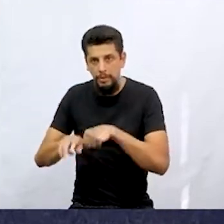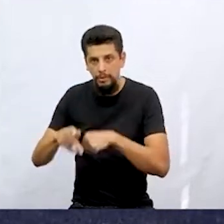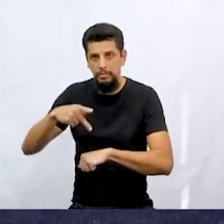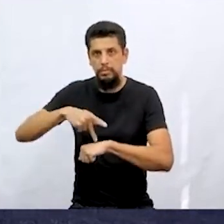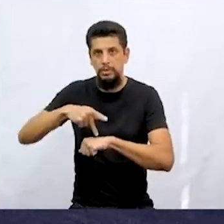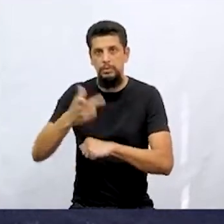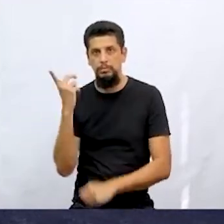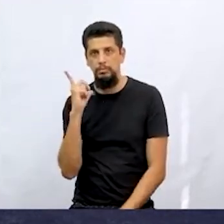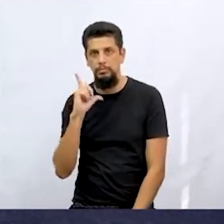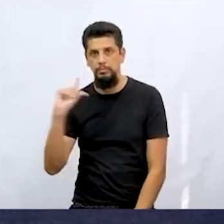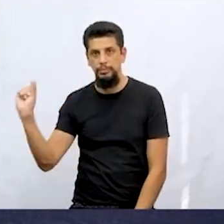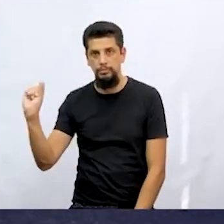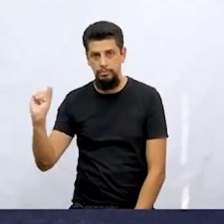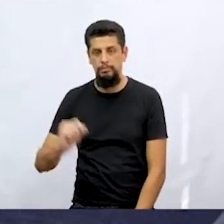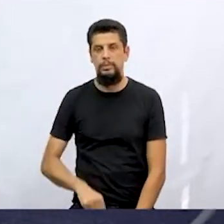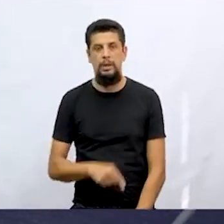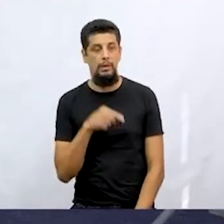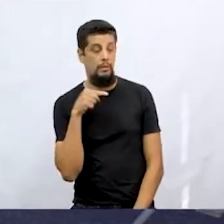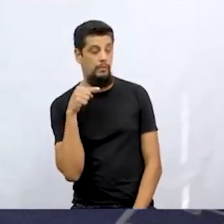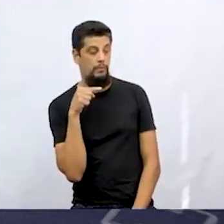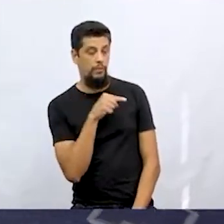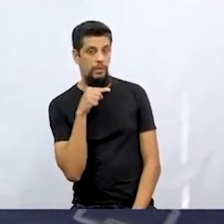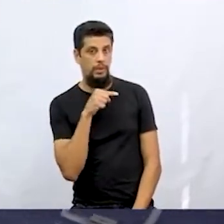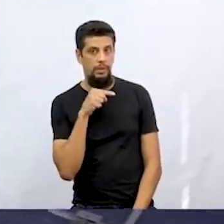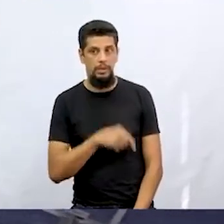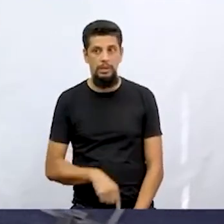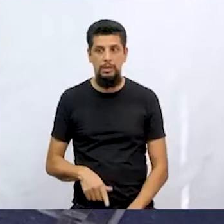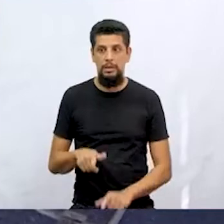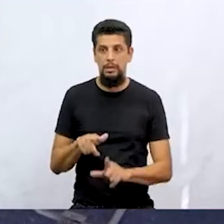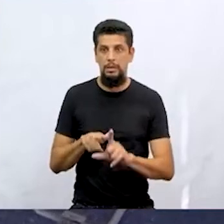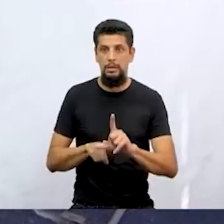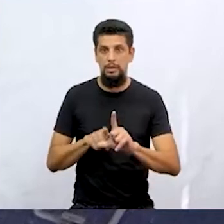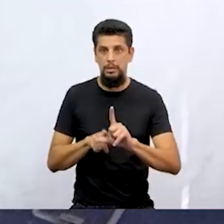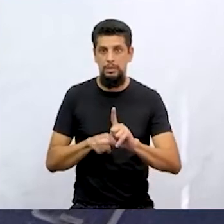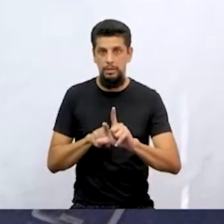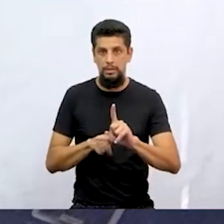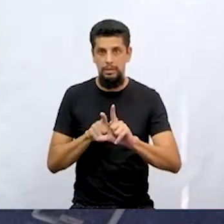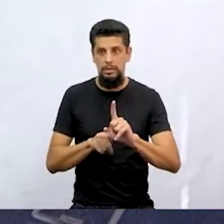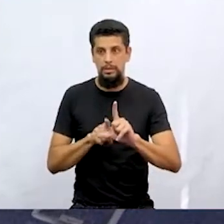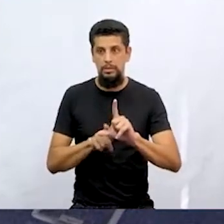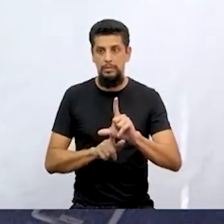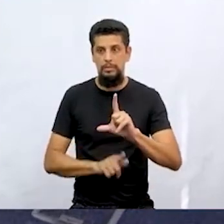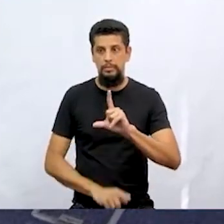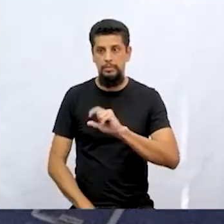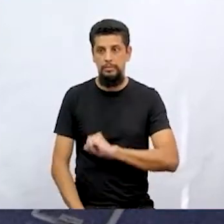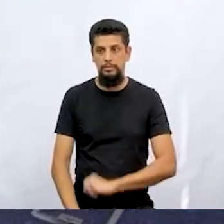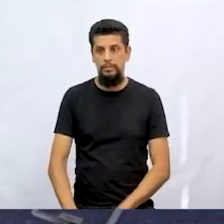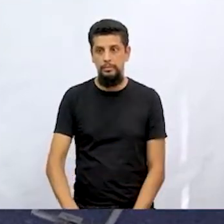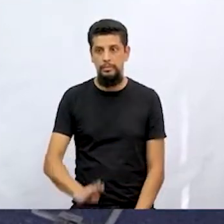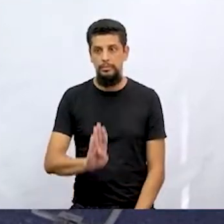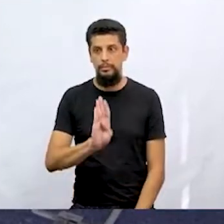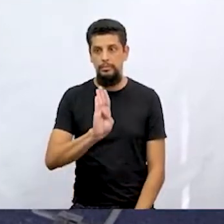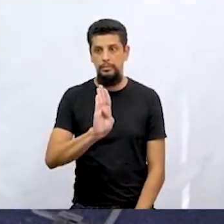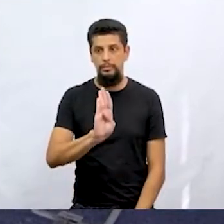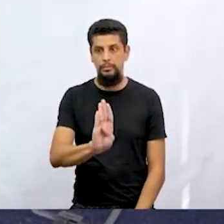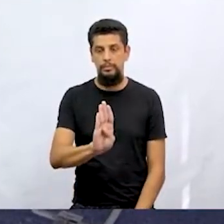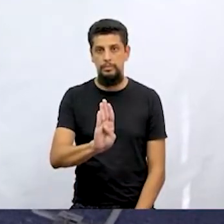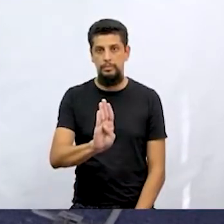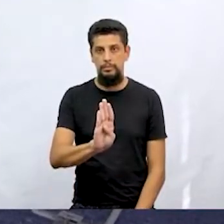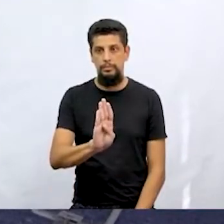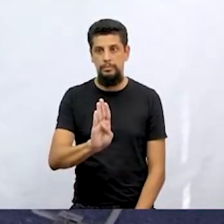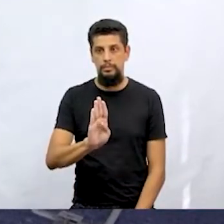Pega e sai. Muito bem. Agora você. Então, como eu estava na letra A, agora eu vou para a letra B. Então, jogo lá na